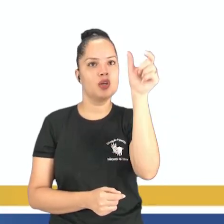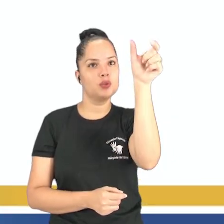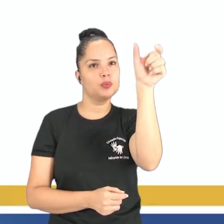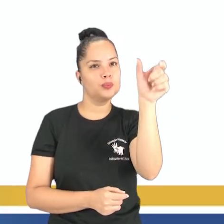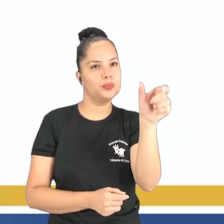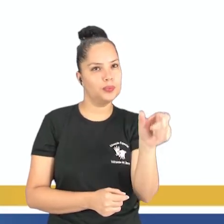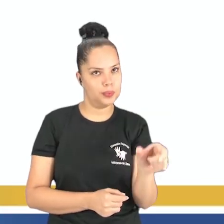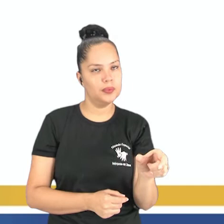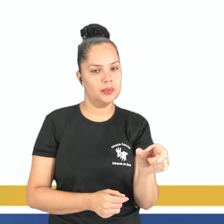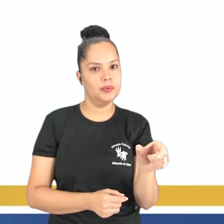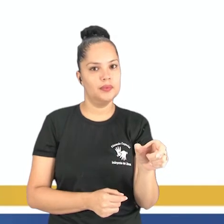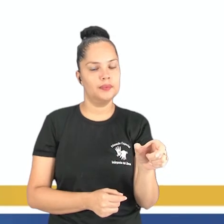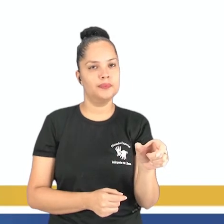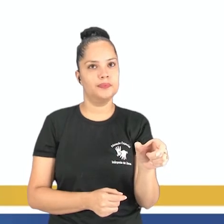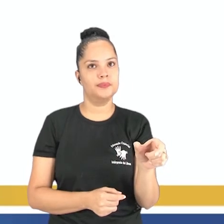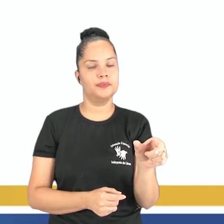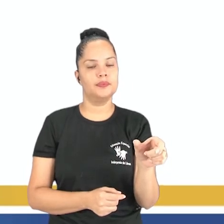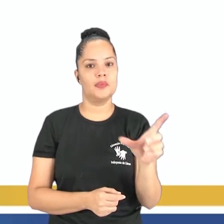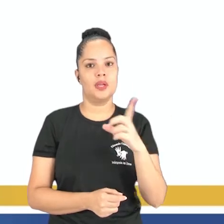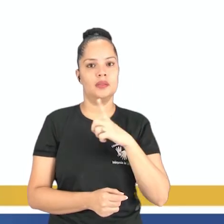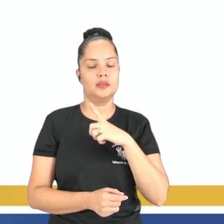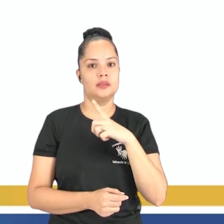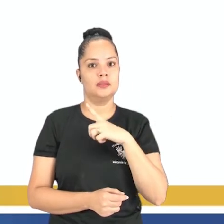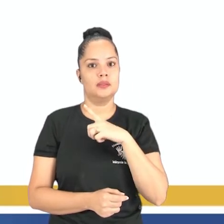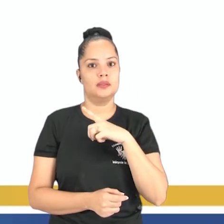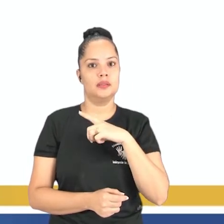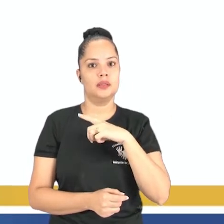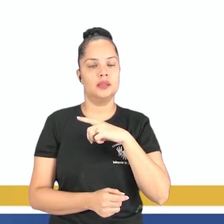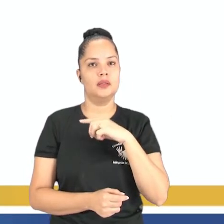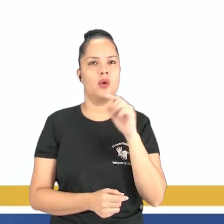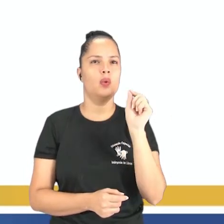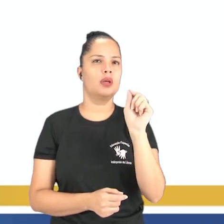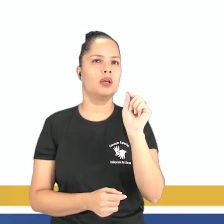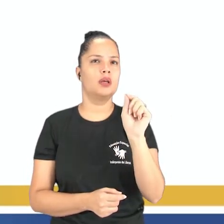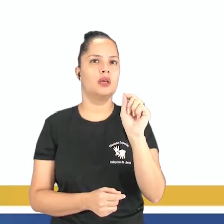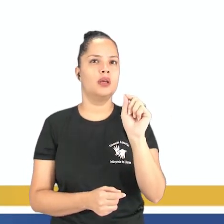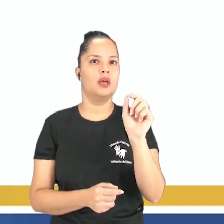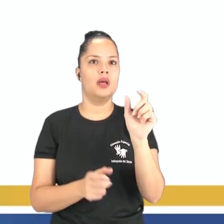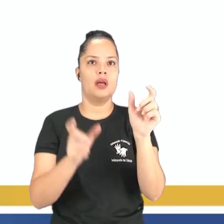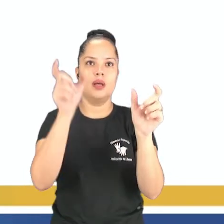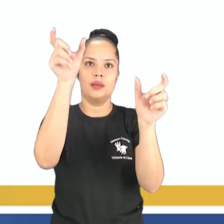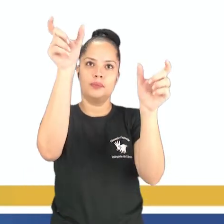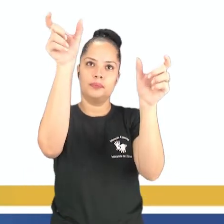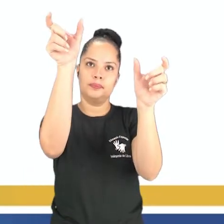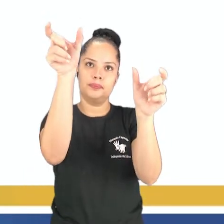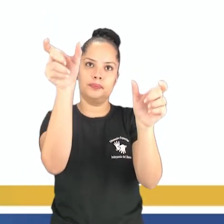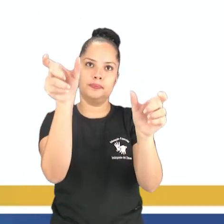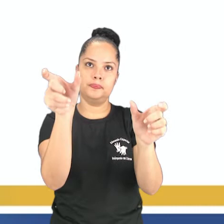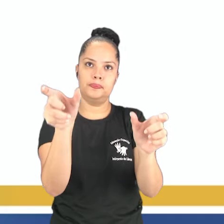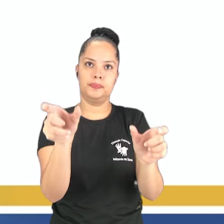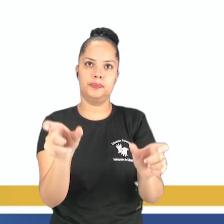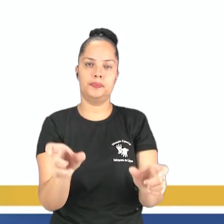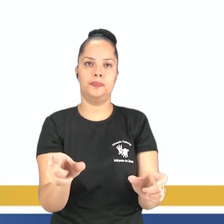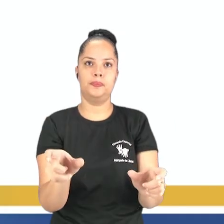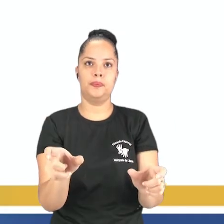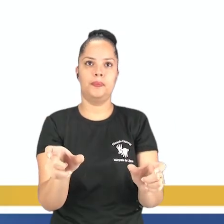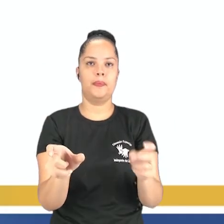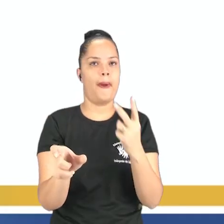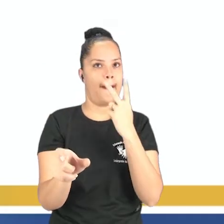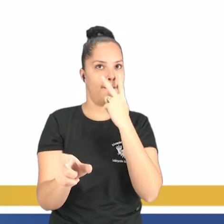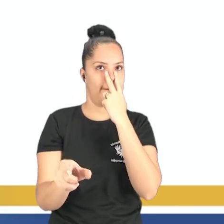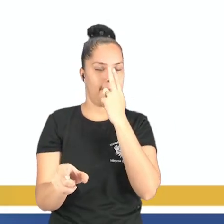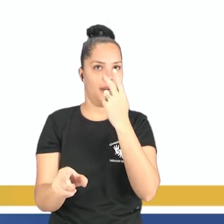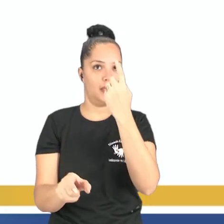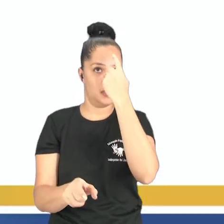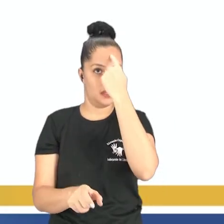que neste caso, a translação ela não acontece da forma aí que vocês viram nas